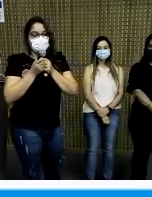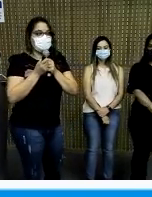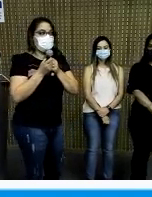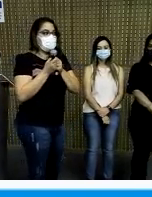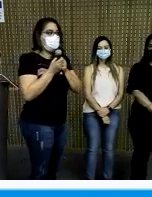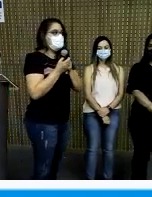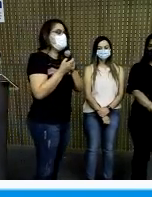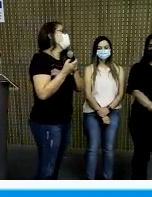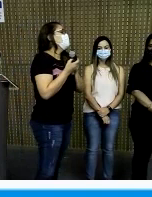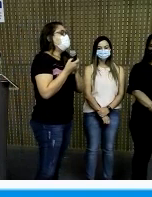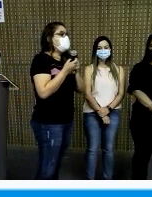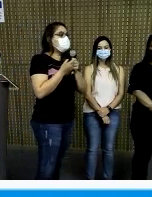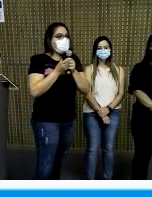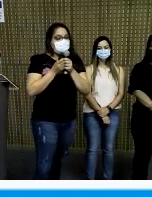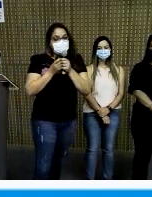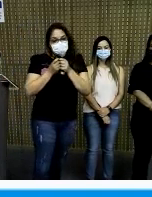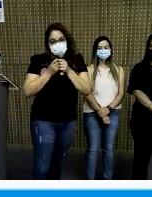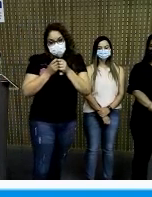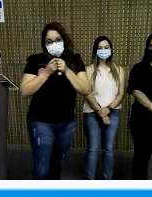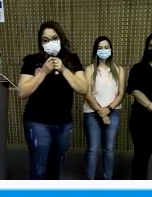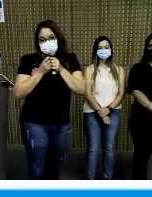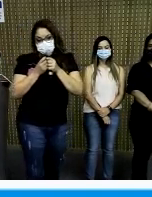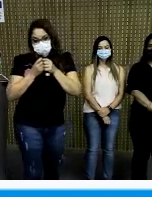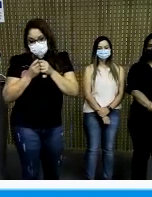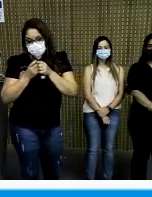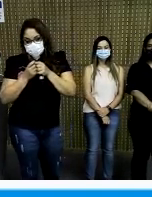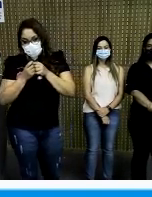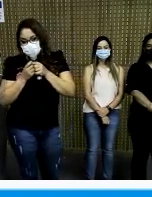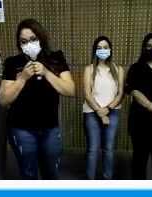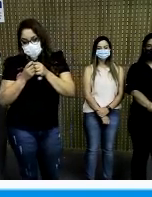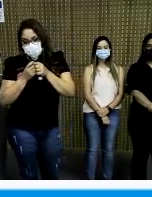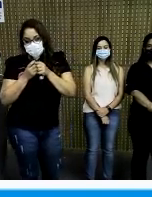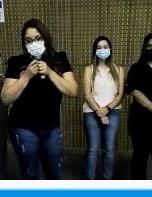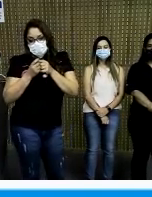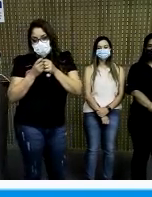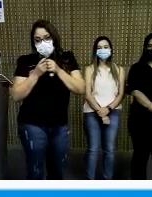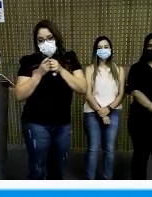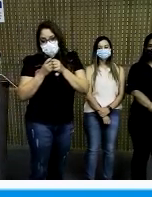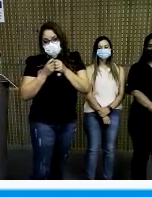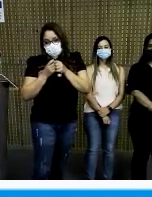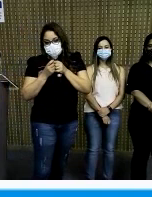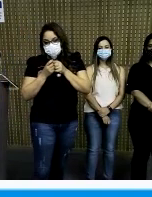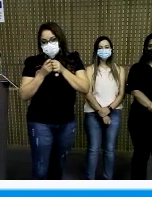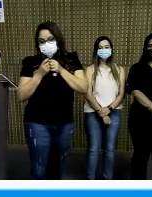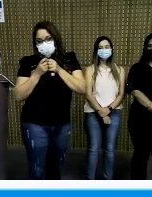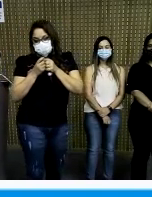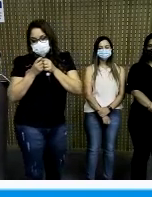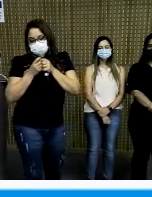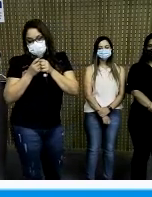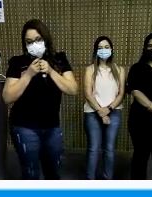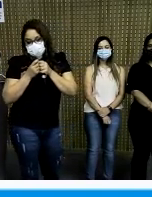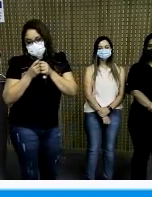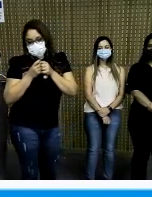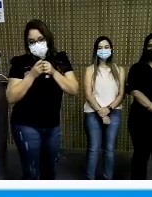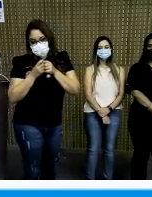a gente entende que a busca ativa fez todo o diferencial, né? Com a intensificação